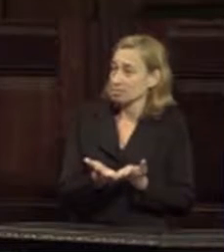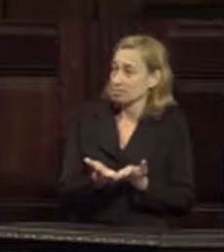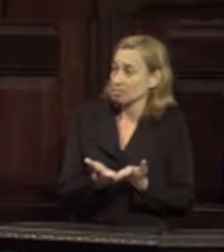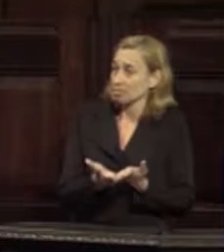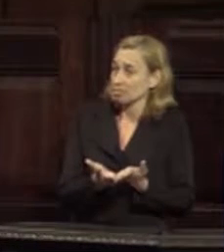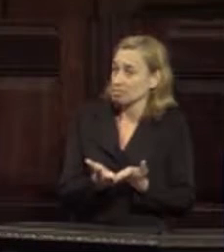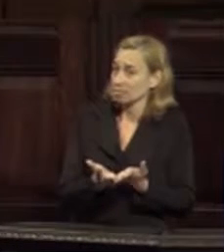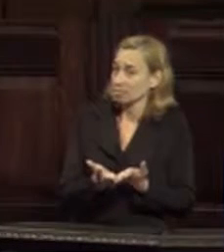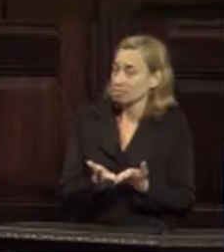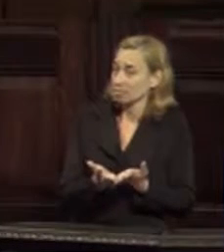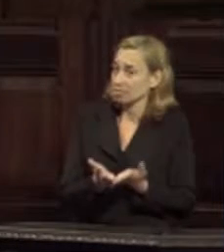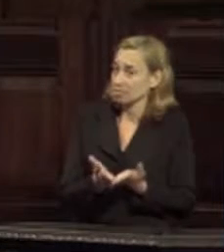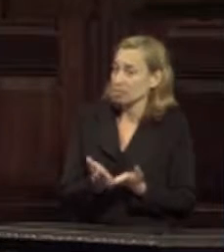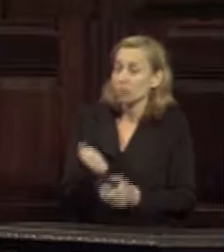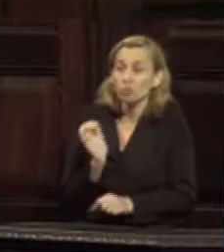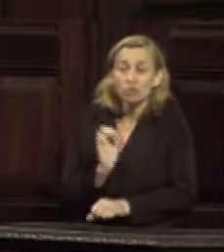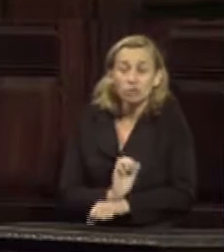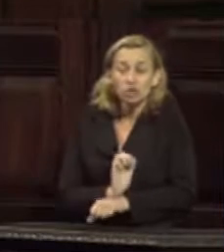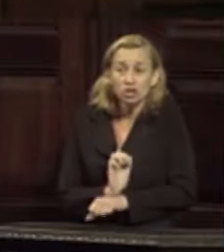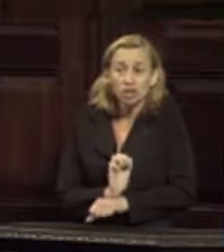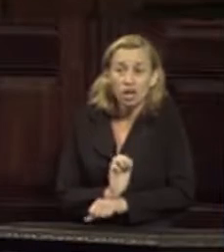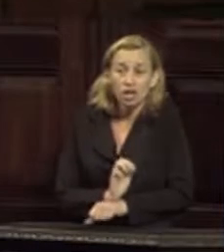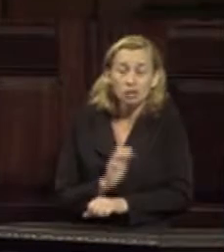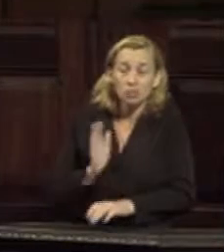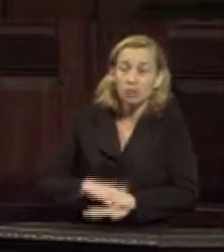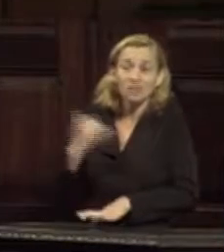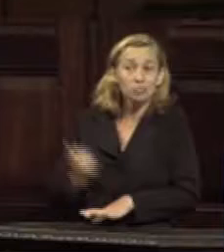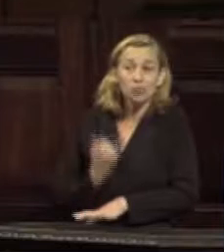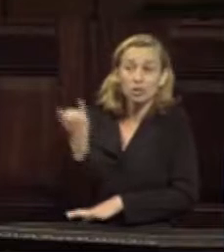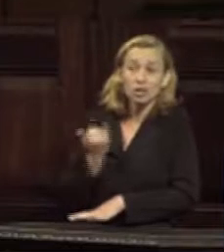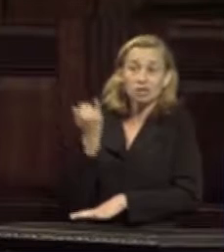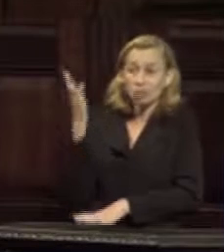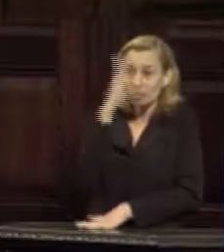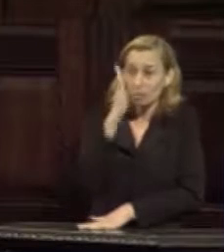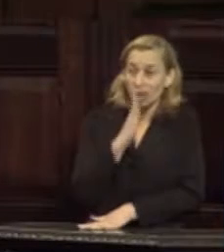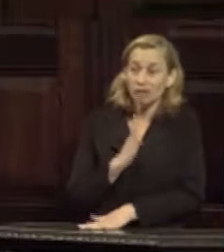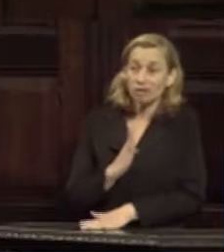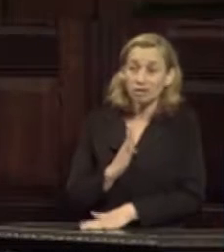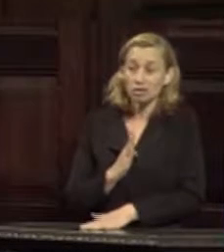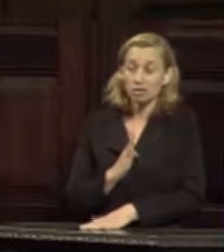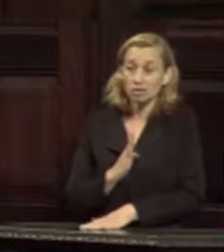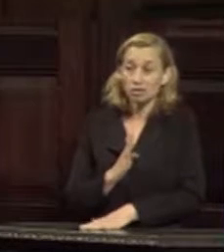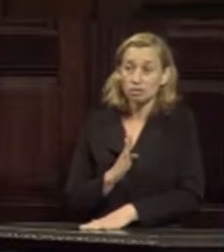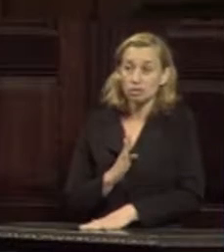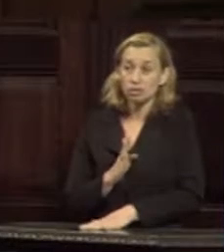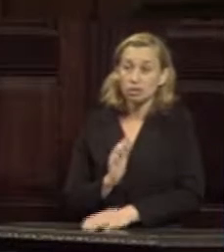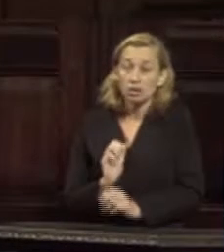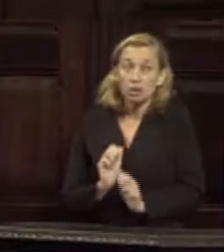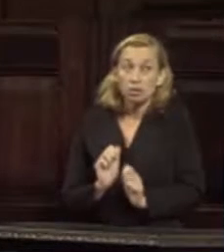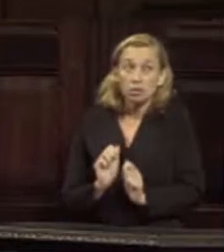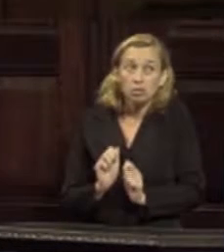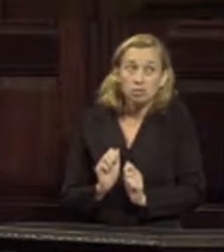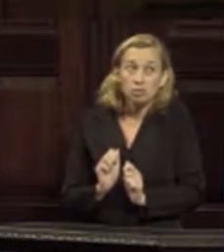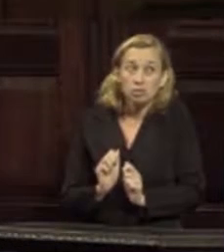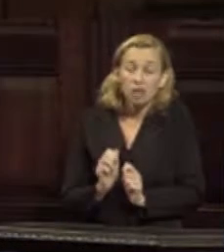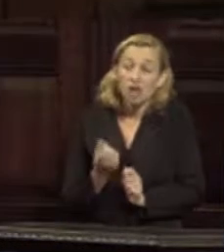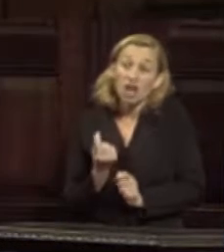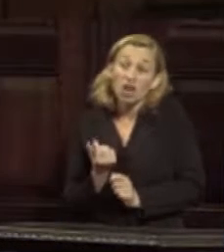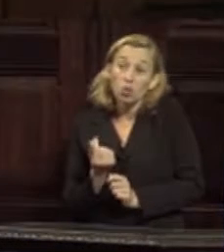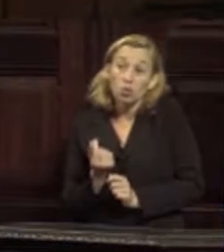Estado politicamente mais importante desse país. Pode não ser economicamente, mas politicamente